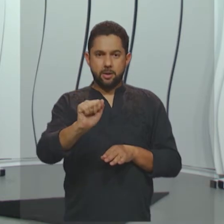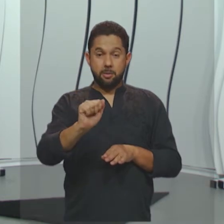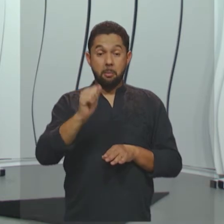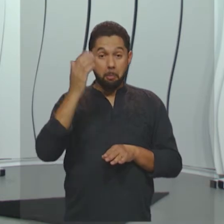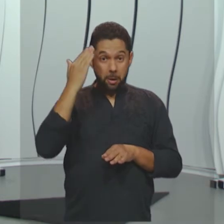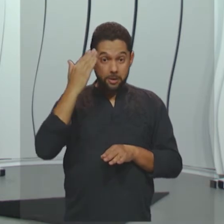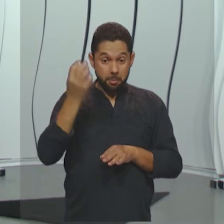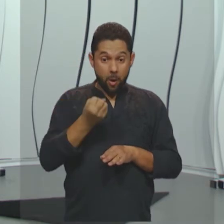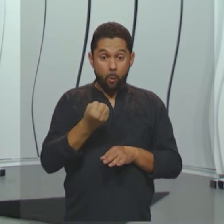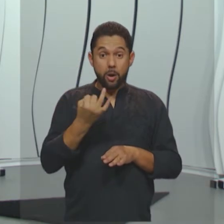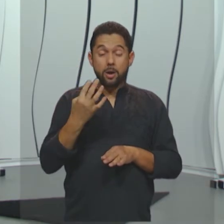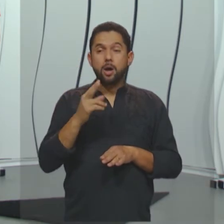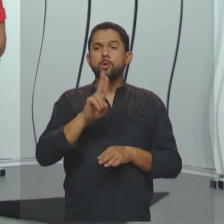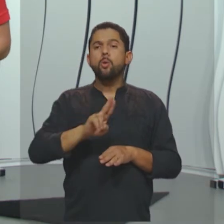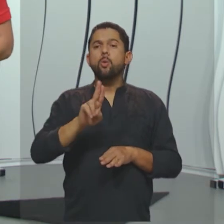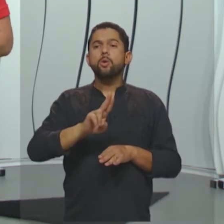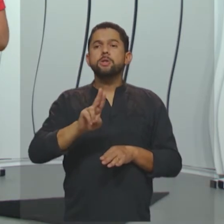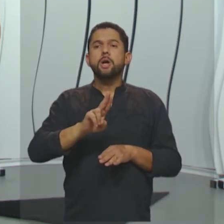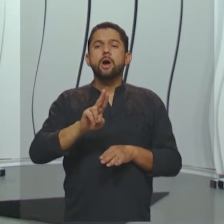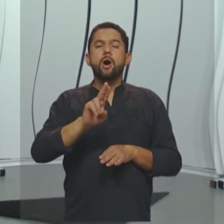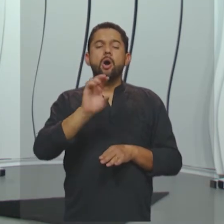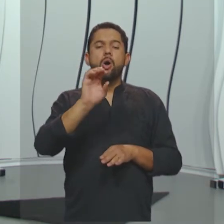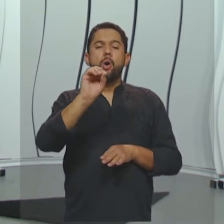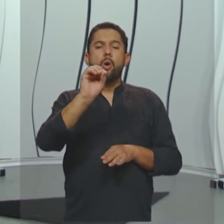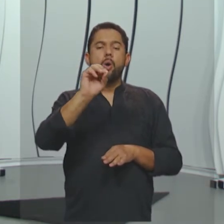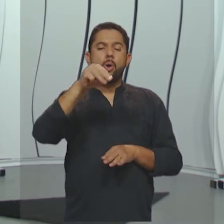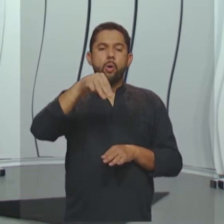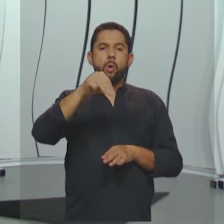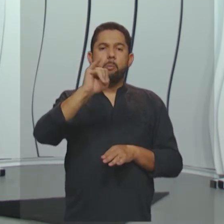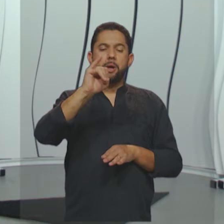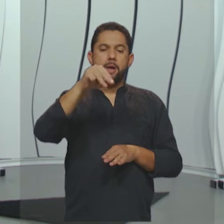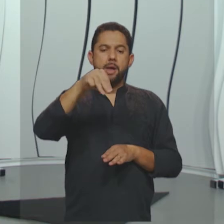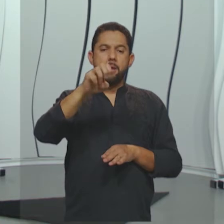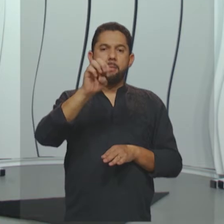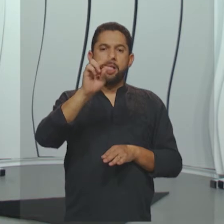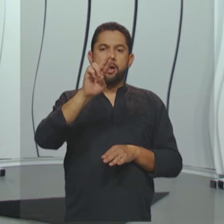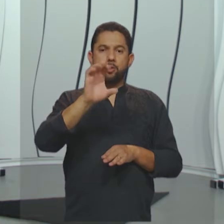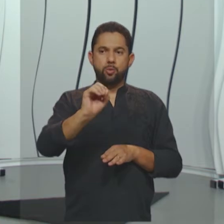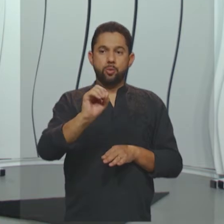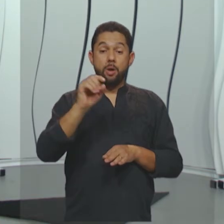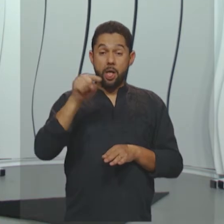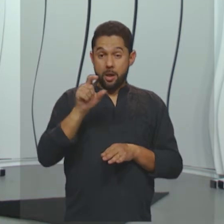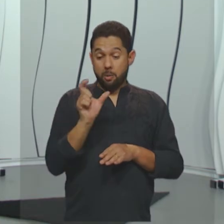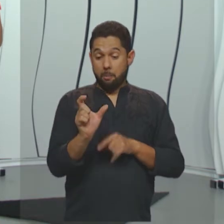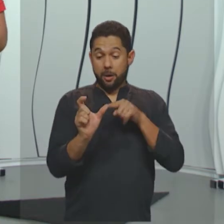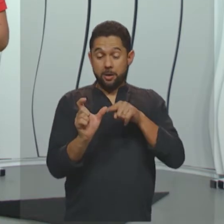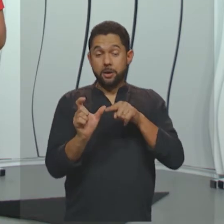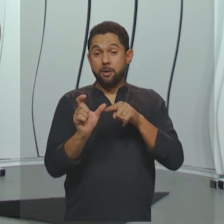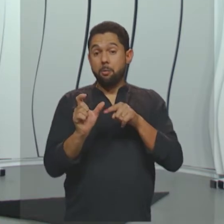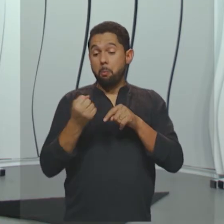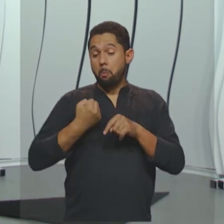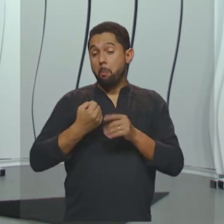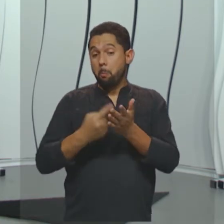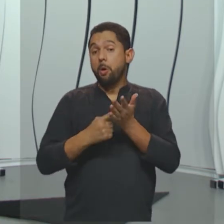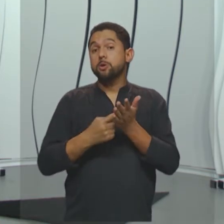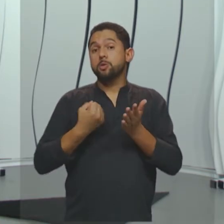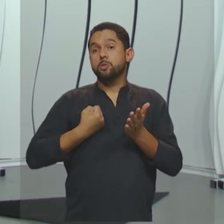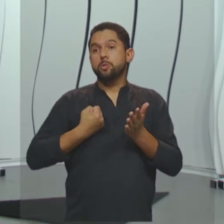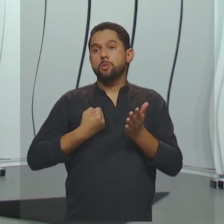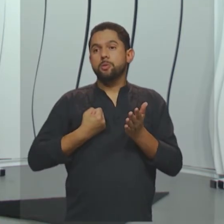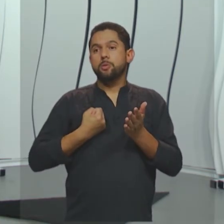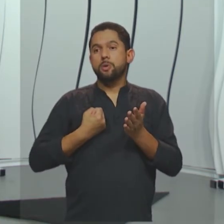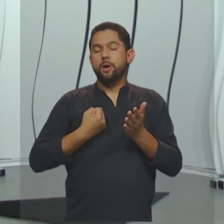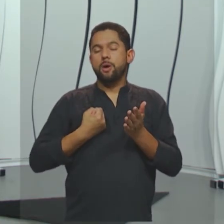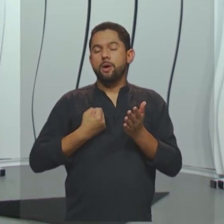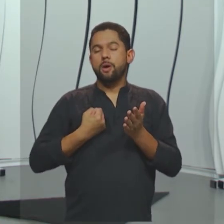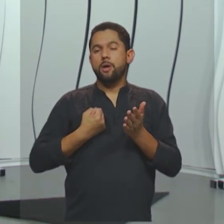gente usa o ohmímetro, tá ok? O ohmímetro, então, é o aparelho que mede a resistência elétrica e para